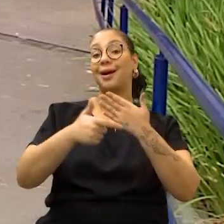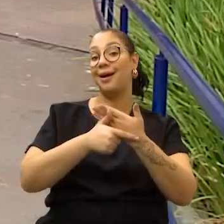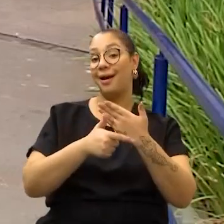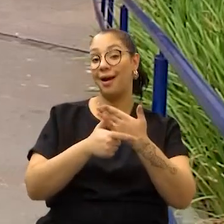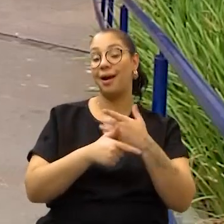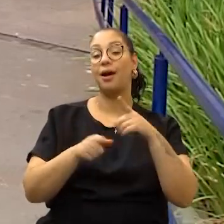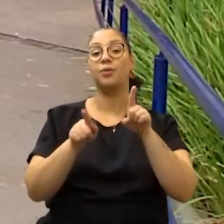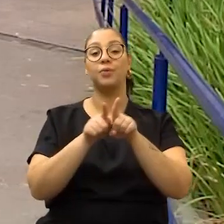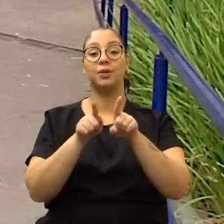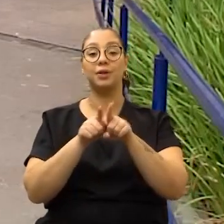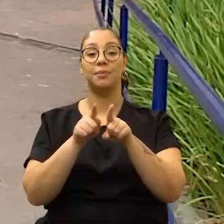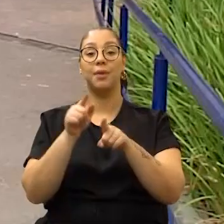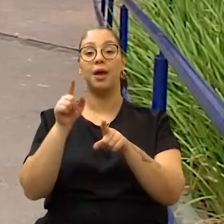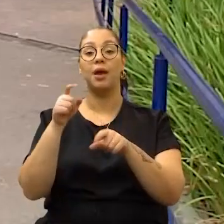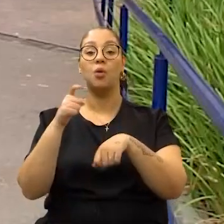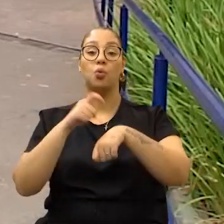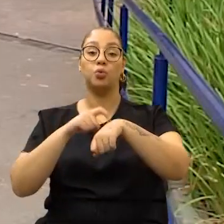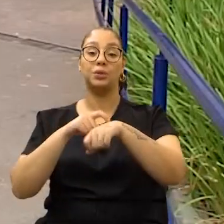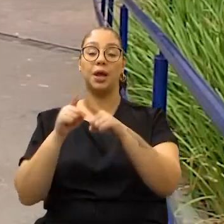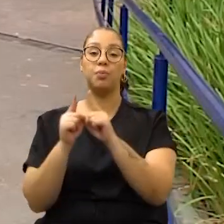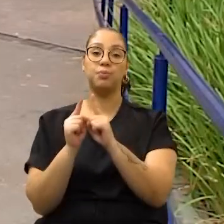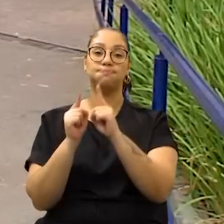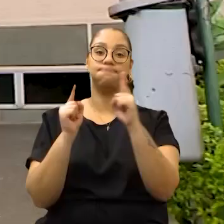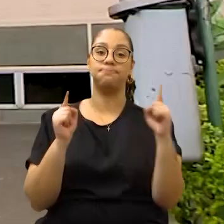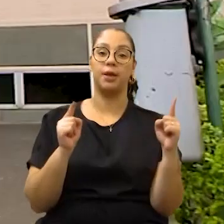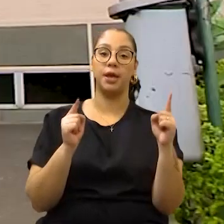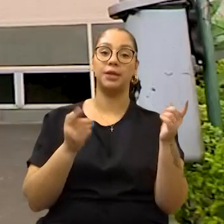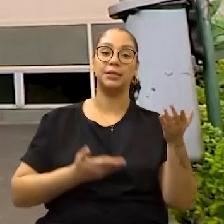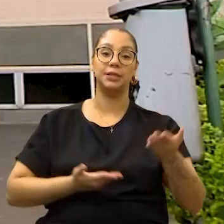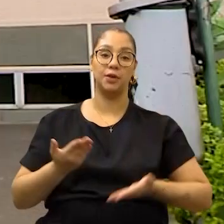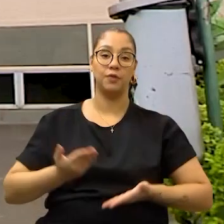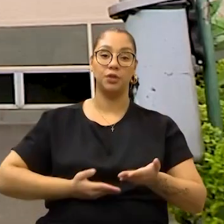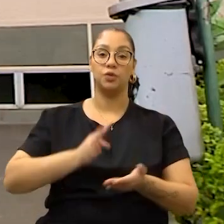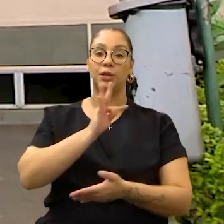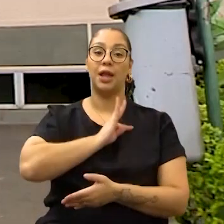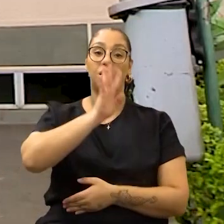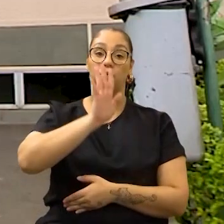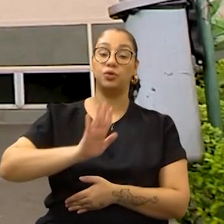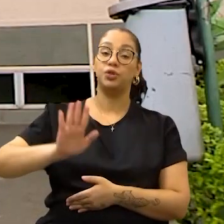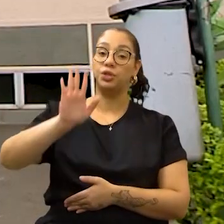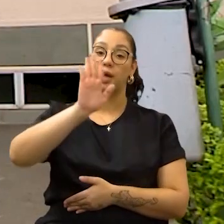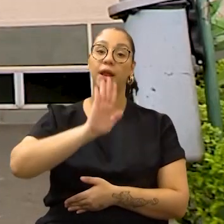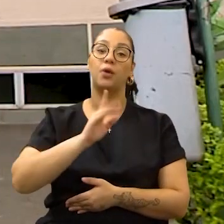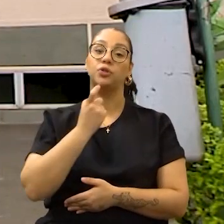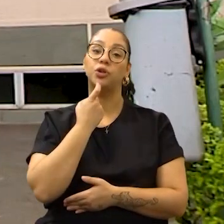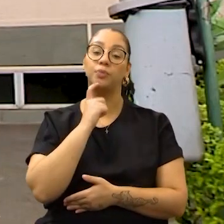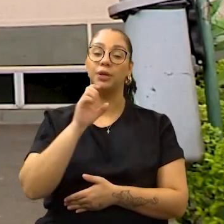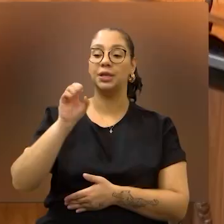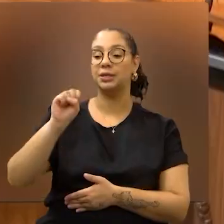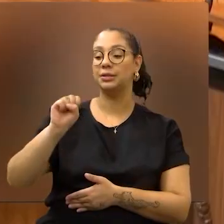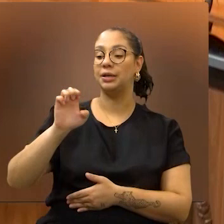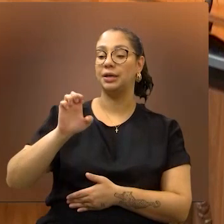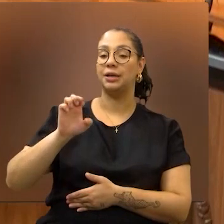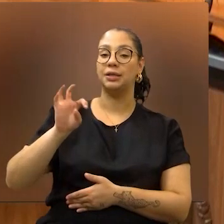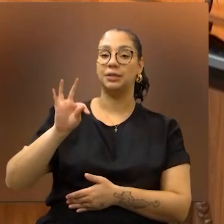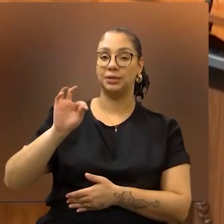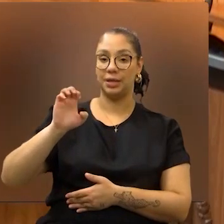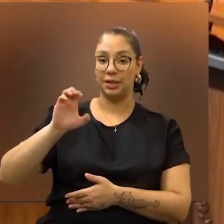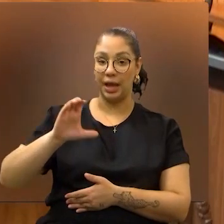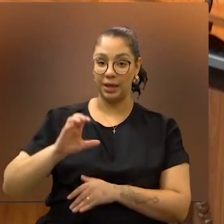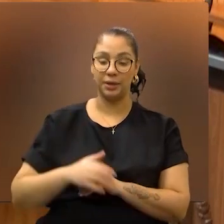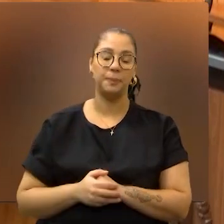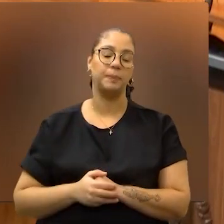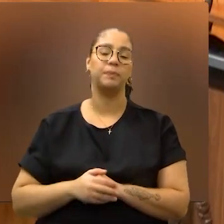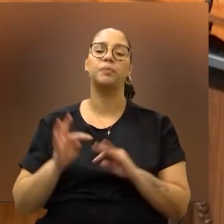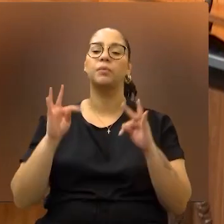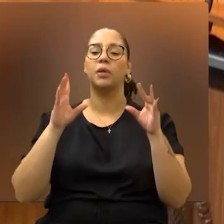cargos, carreiras e vencimento da Autarquia de Serviços Técnicos Gerais de Campinas, a CETEC. Todo esse